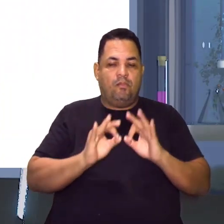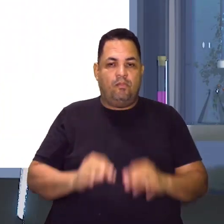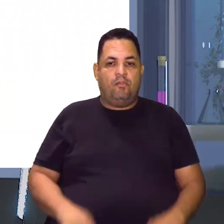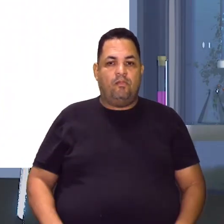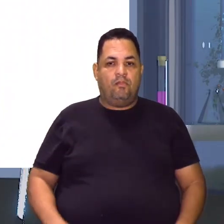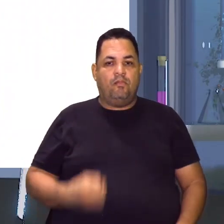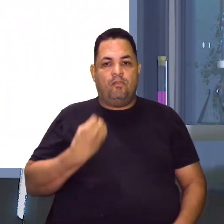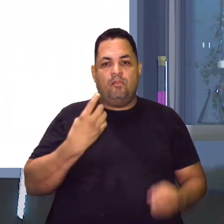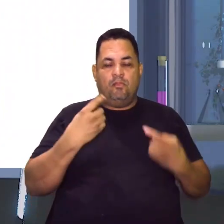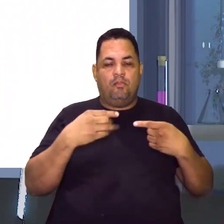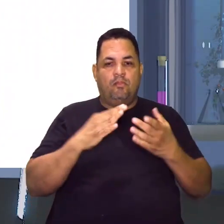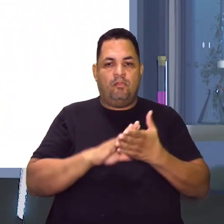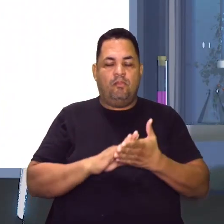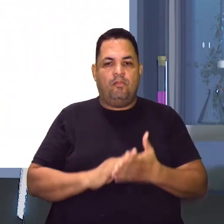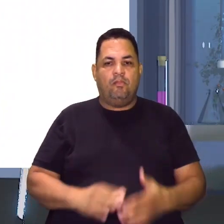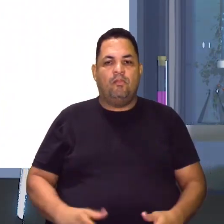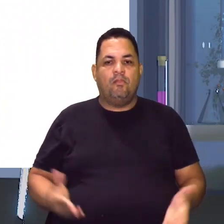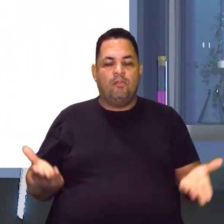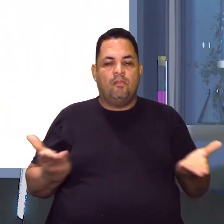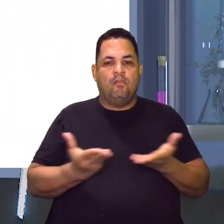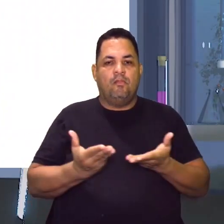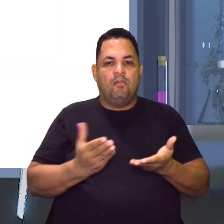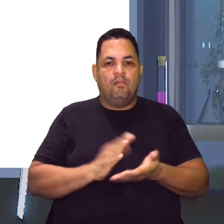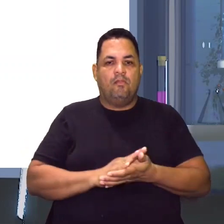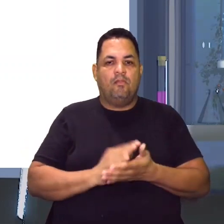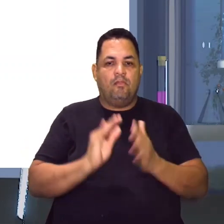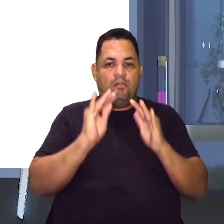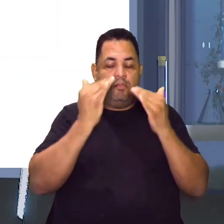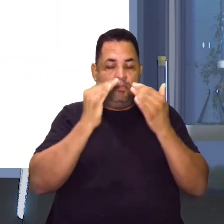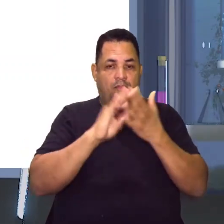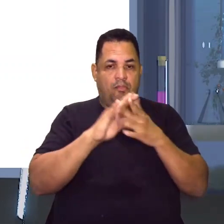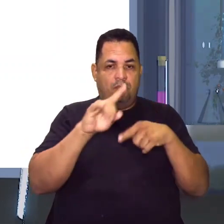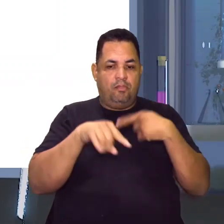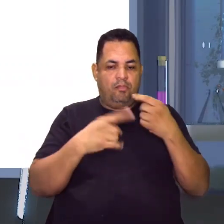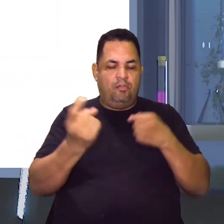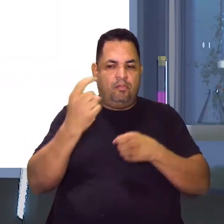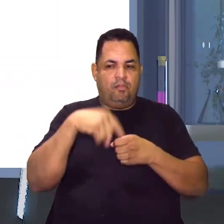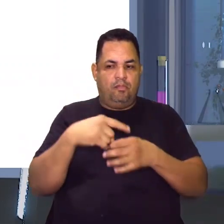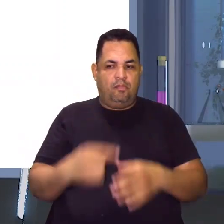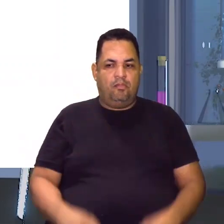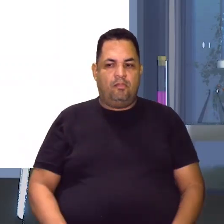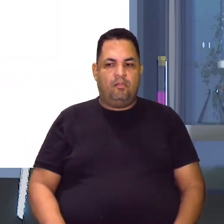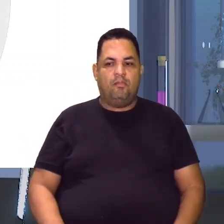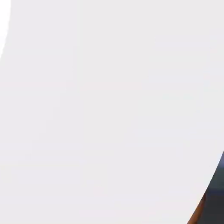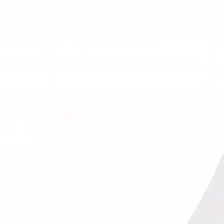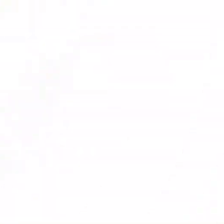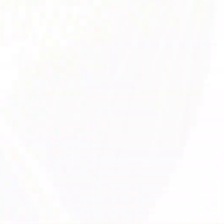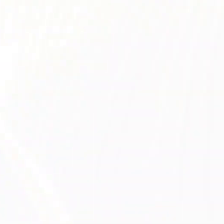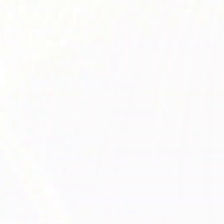ok? Boa sorte para você aí, meu aluno. Agora, se ligue, já já voltarei.